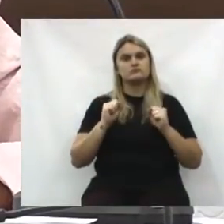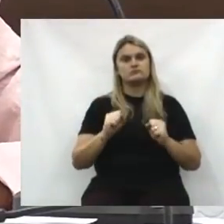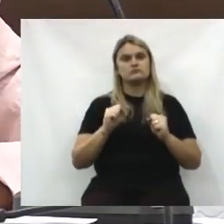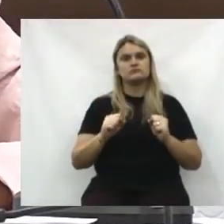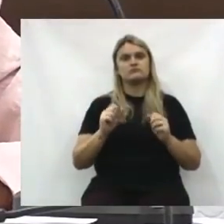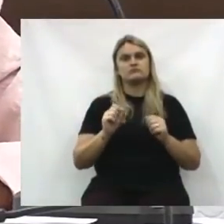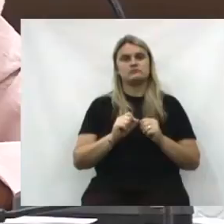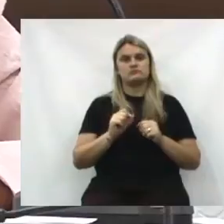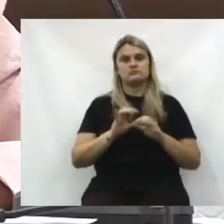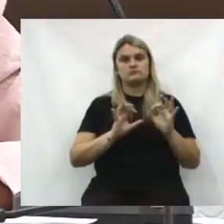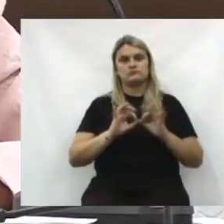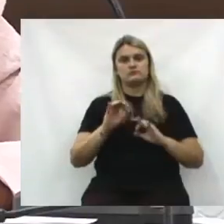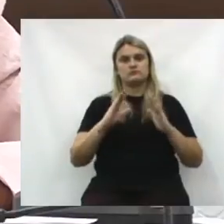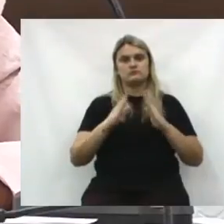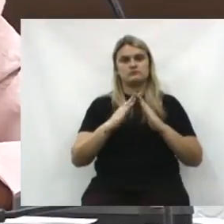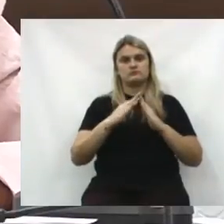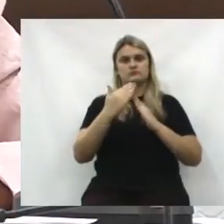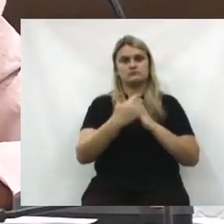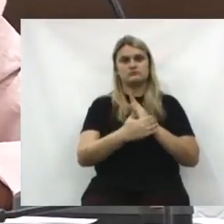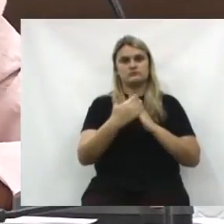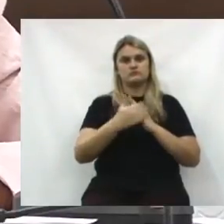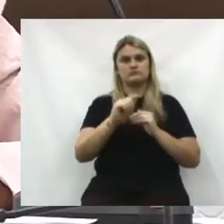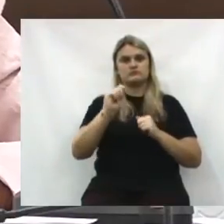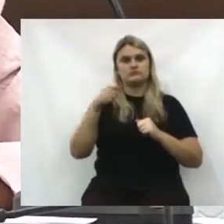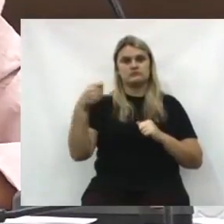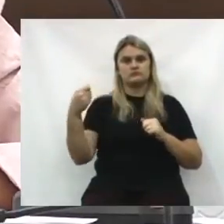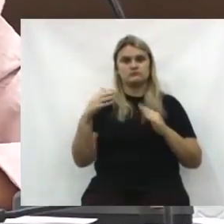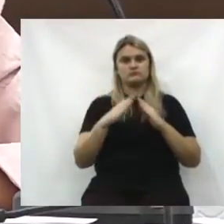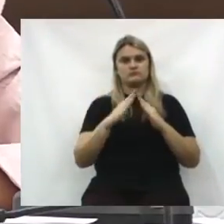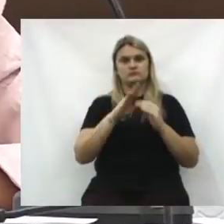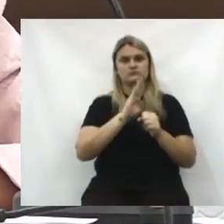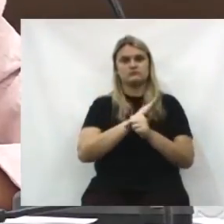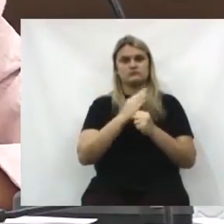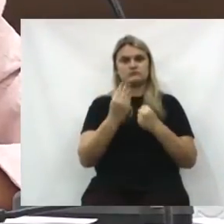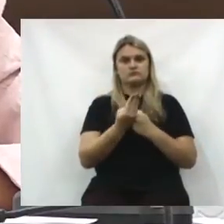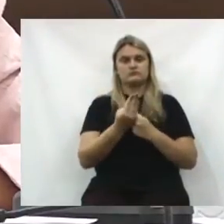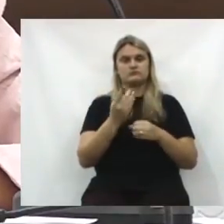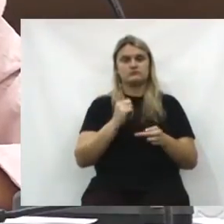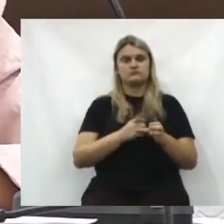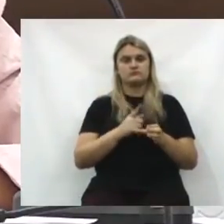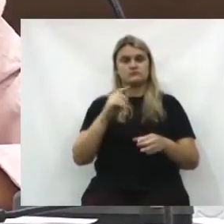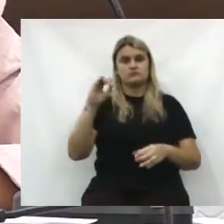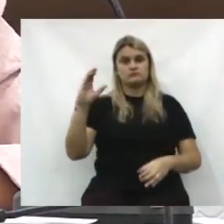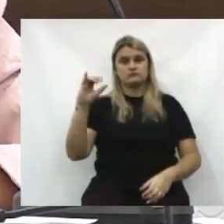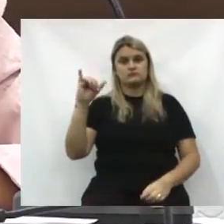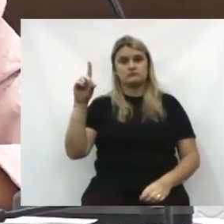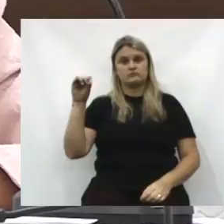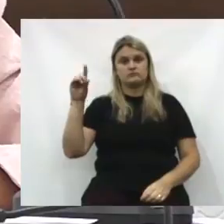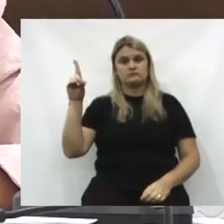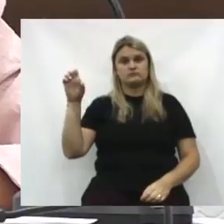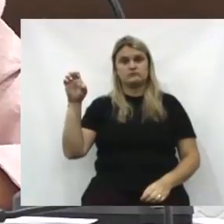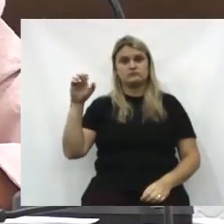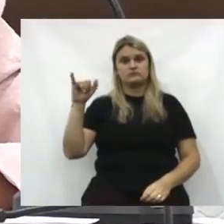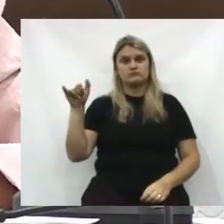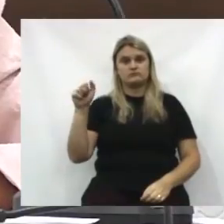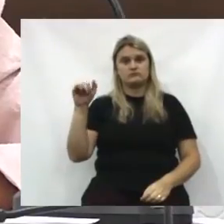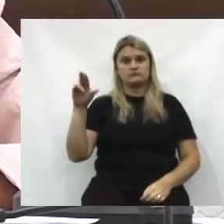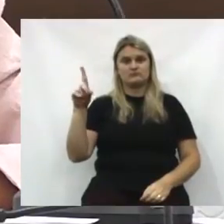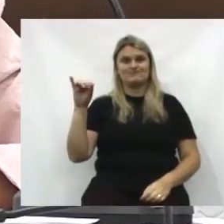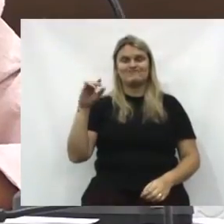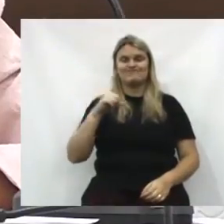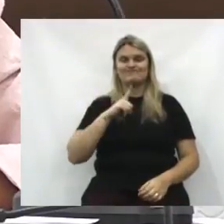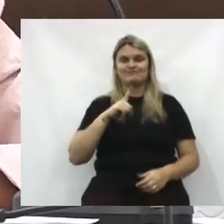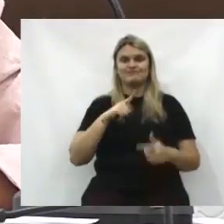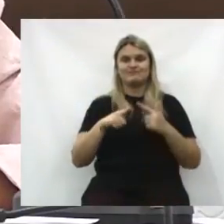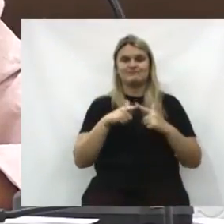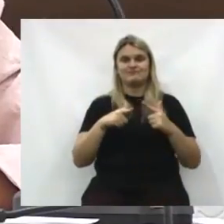para que estude a possibilidade de reformar o telhado da Associação de Moradores do bairro Cidade Jardim. O